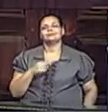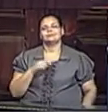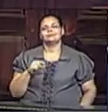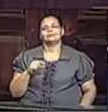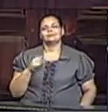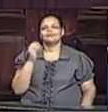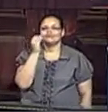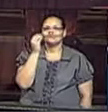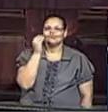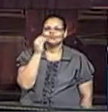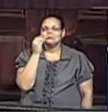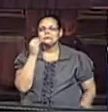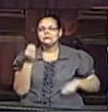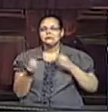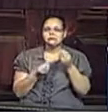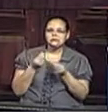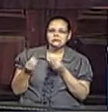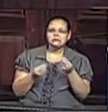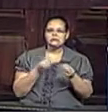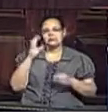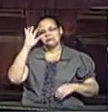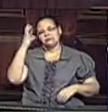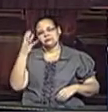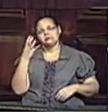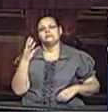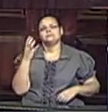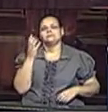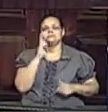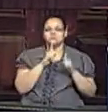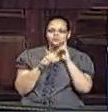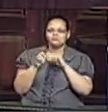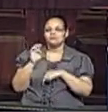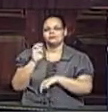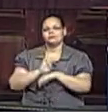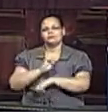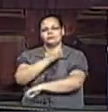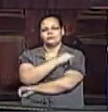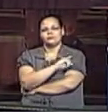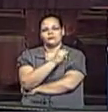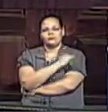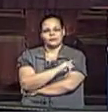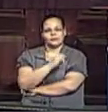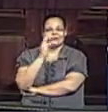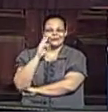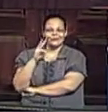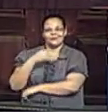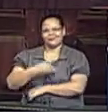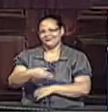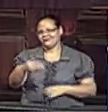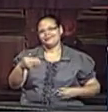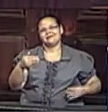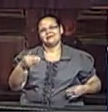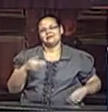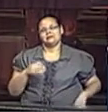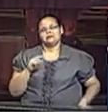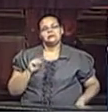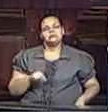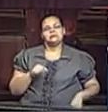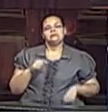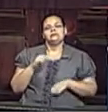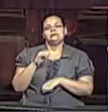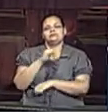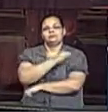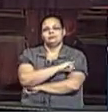de tentar buscar uma saída para o estado do Rio de Janeiro. E é difícil ver um horizonte para o estado do Rio aplicando